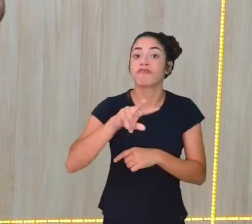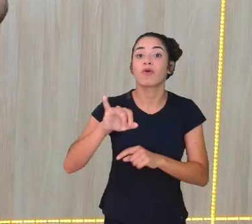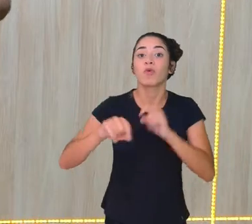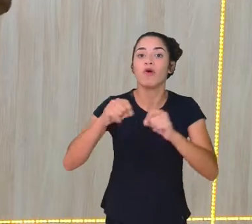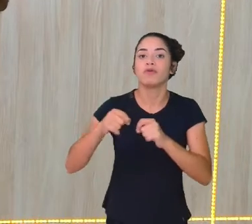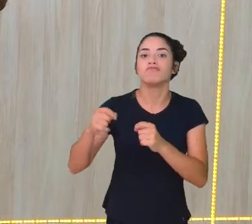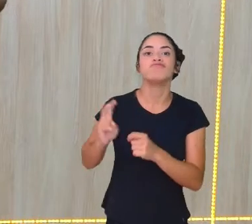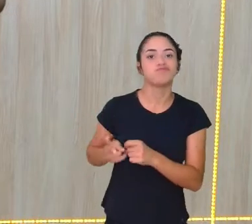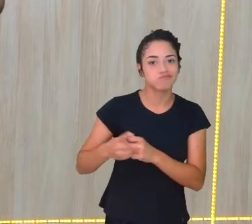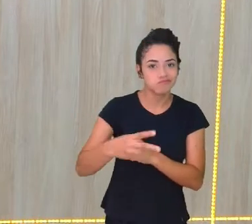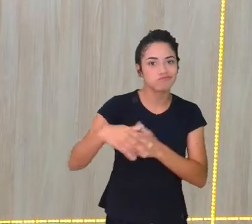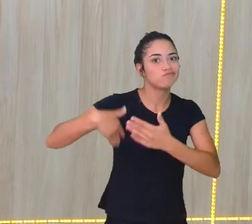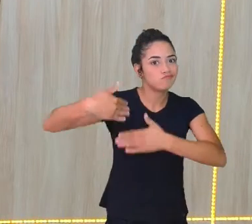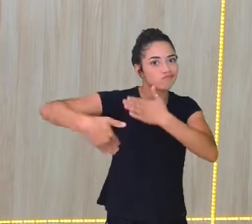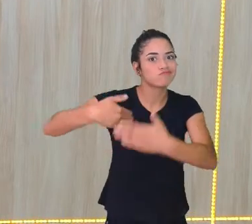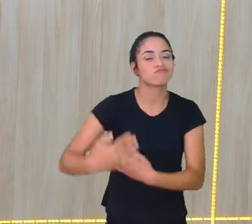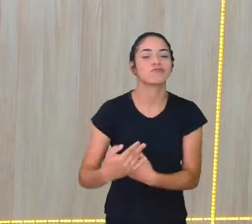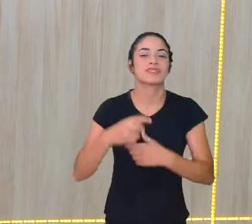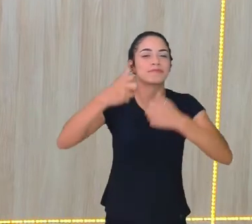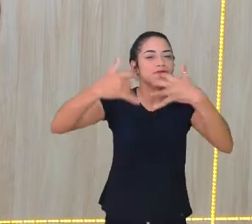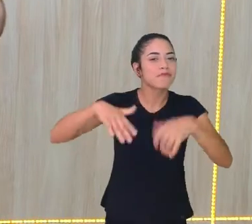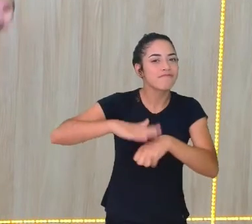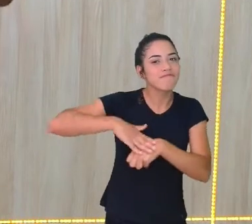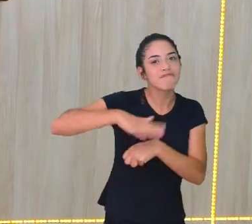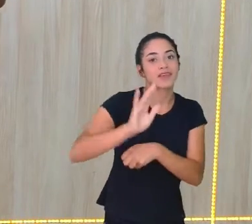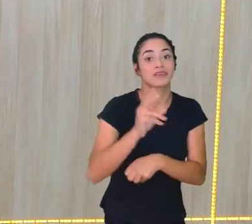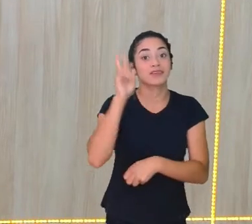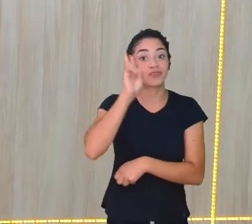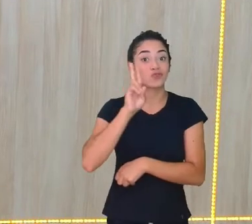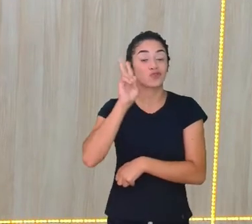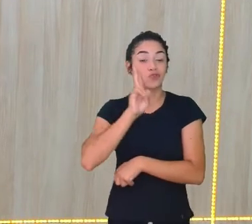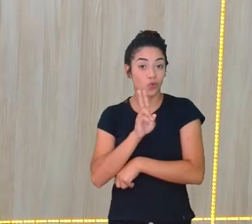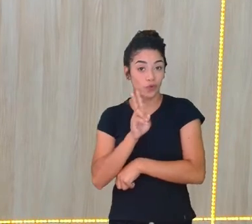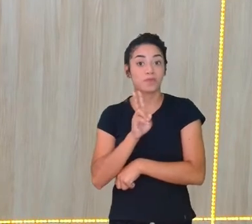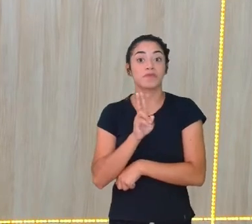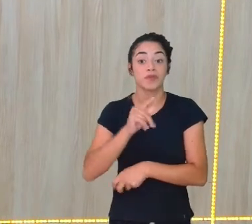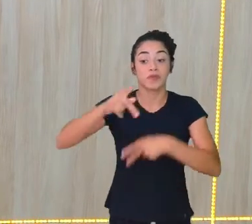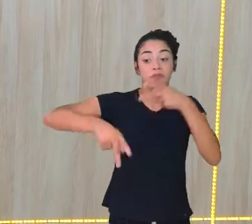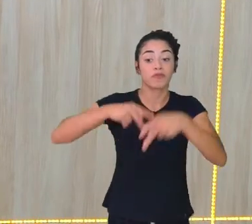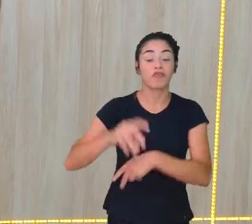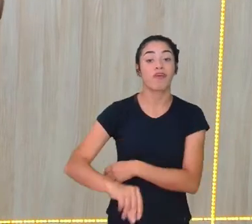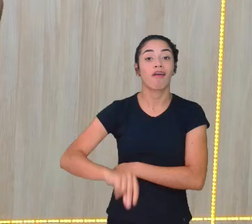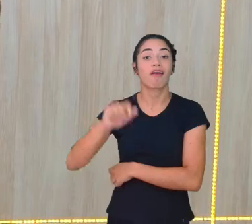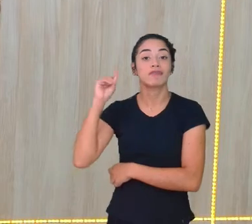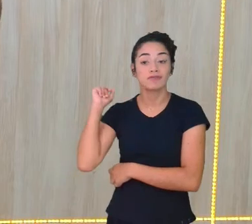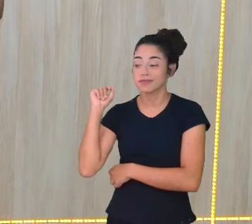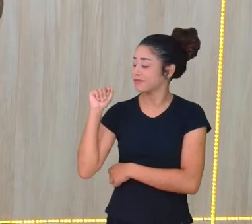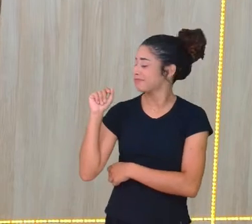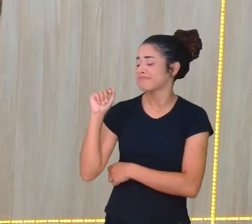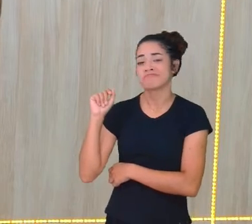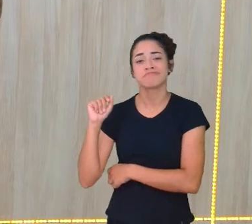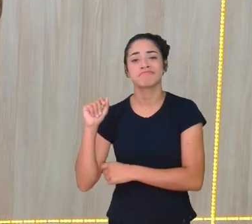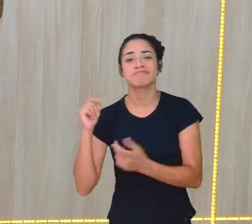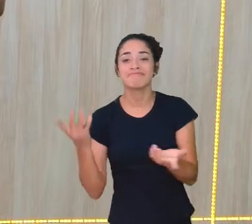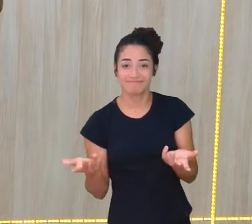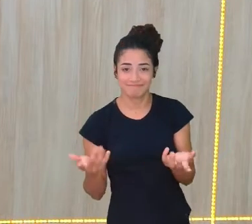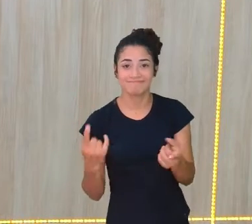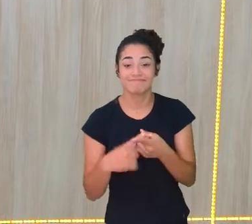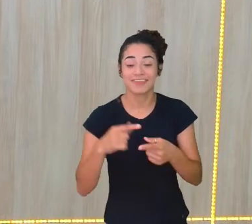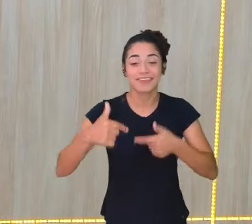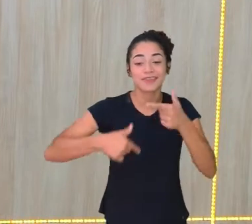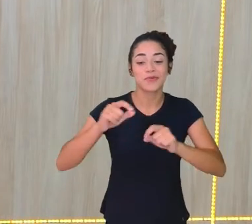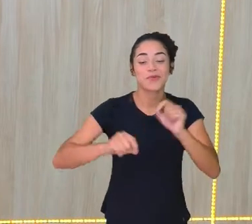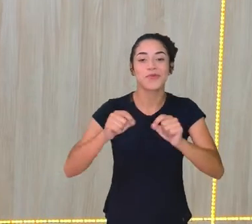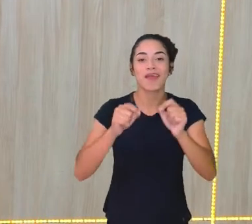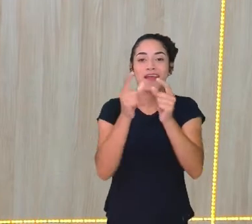isso, falando um pouco mais da história de um povo antigo, porque nós estamos trabalhando a Grécia,